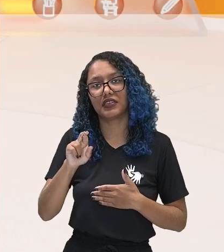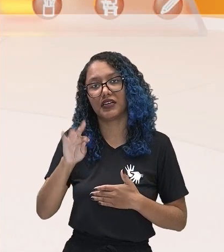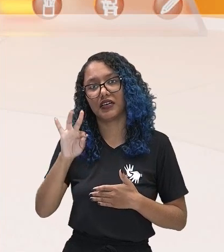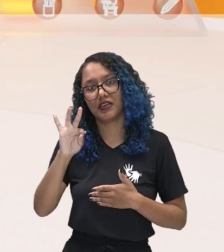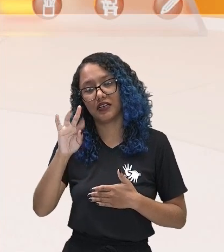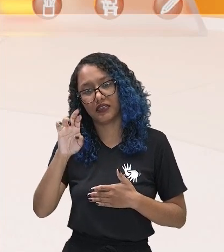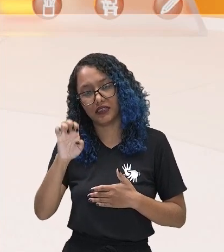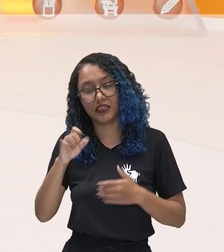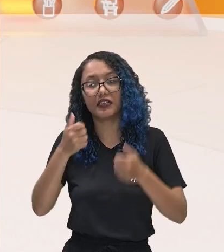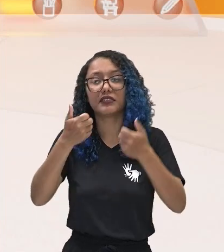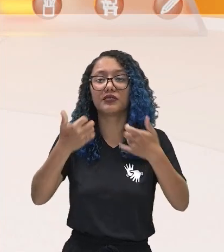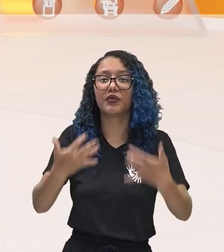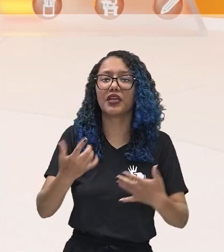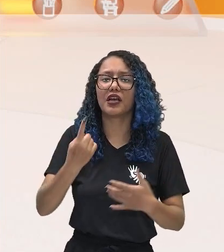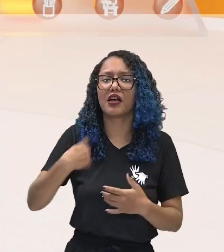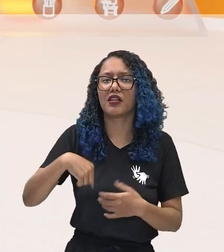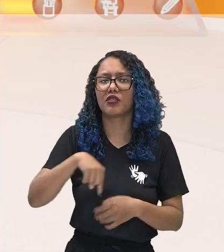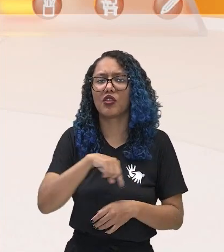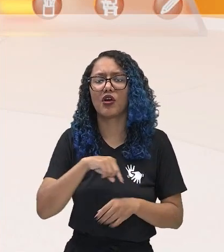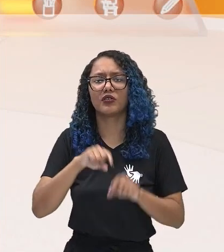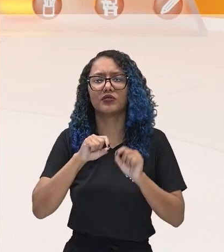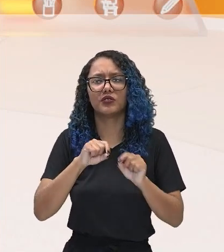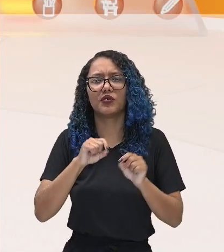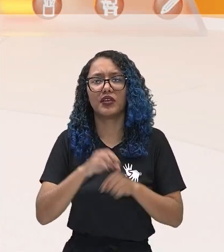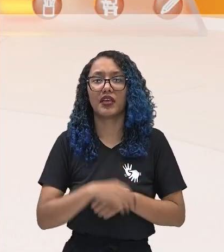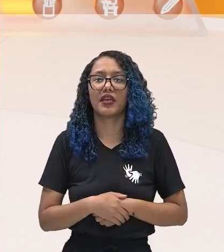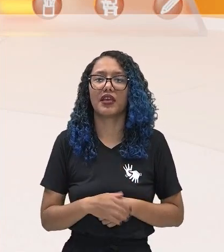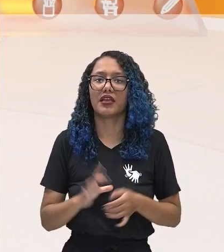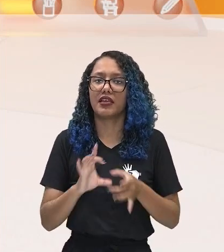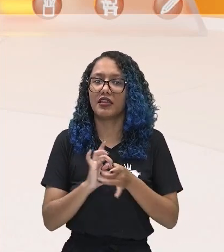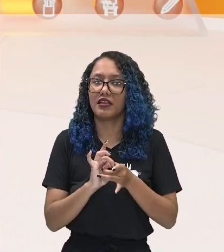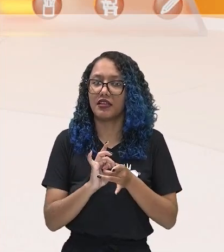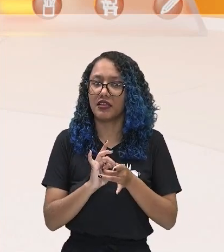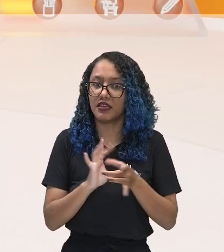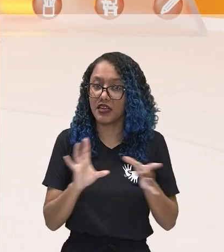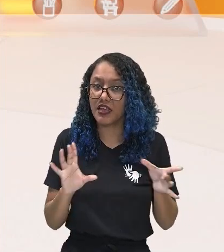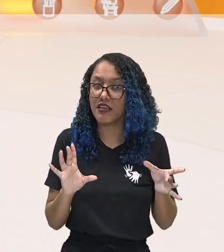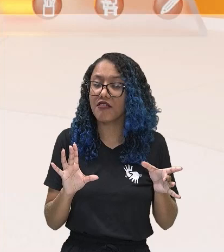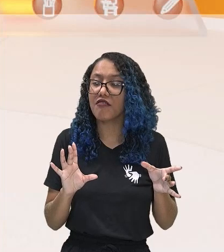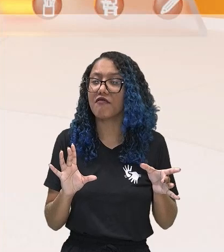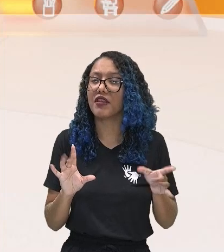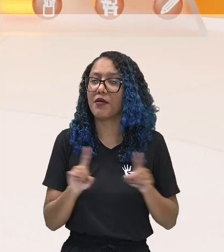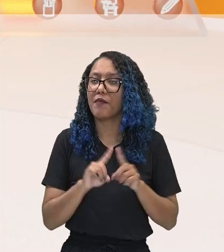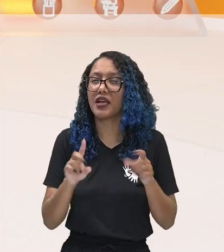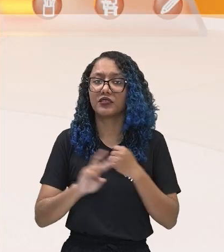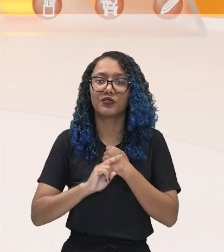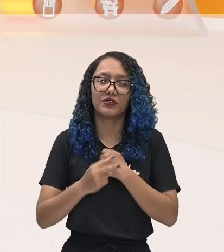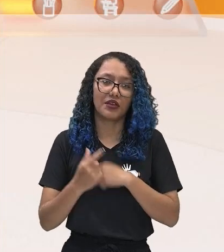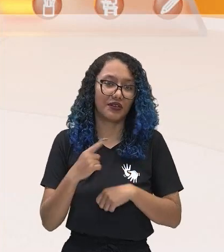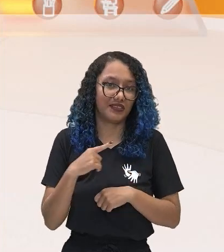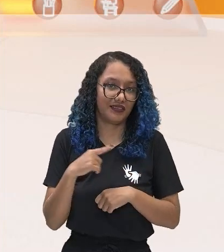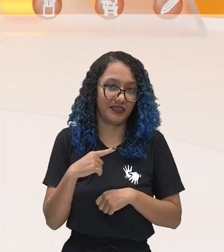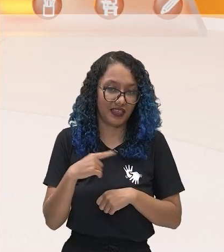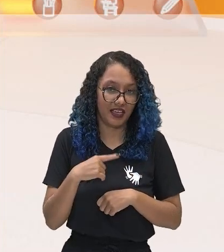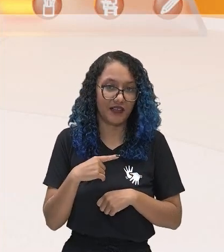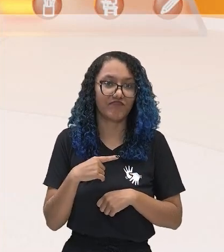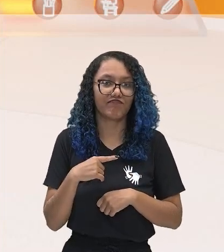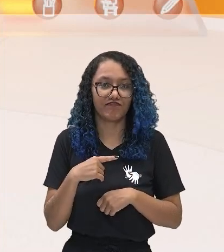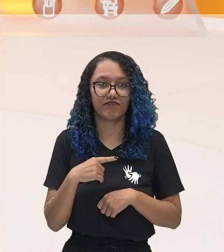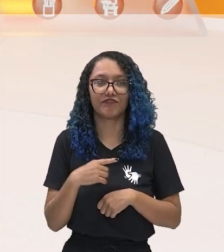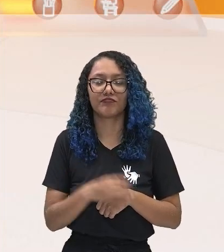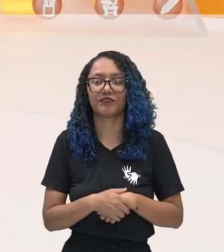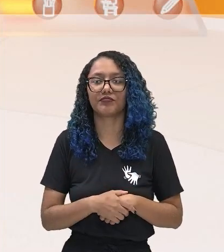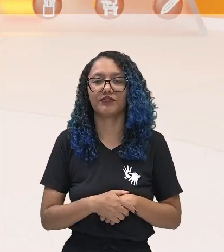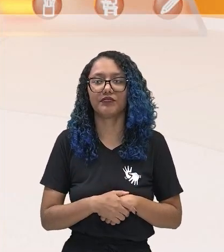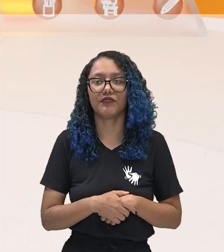à liberdade. Condenados por quê? Porque eu posso fazer escolhas, porque eu estou aí, né? Então eu sou livre porque eu posso